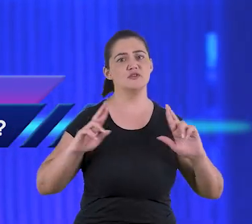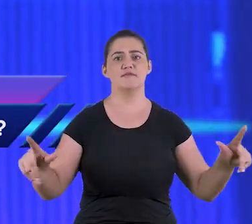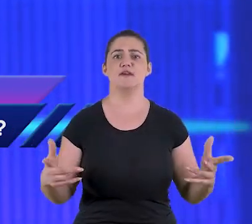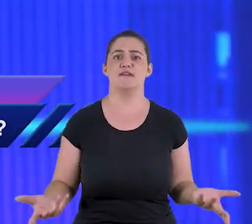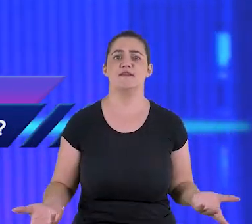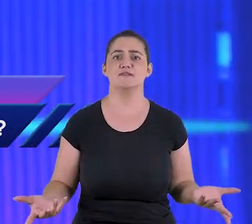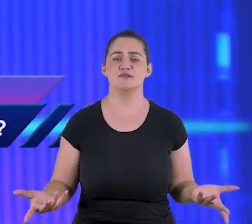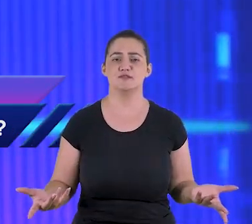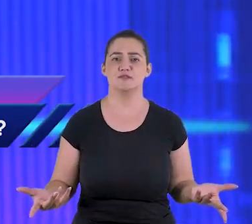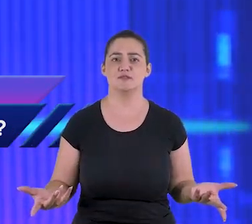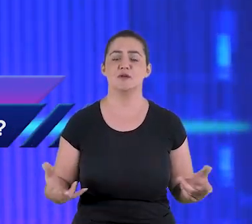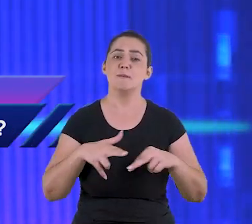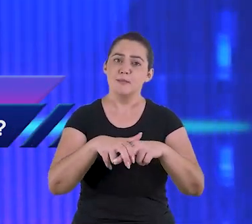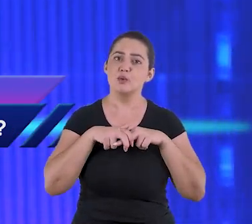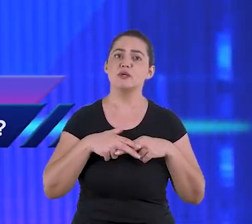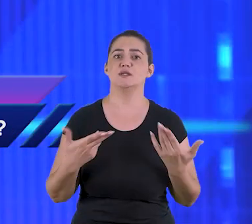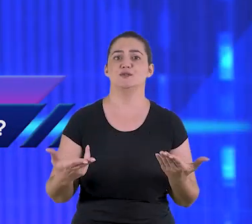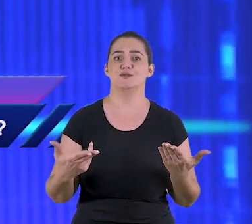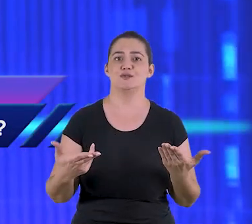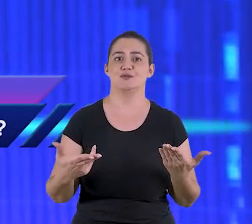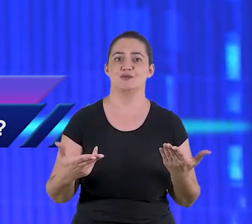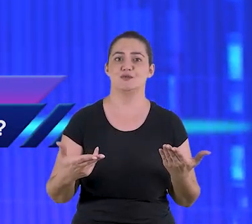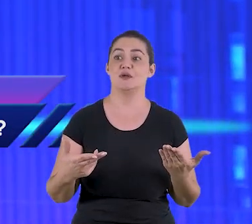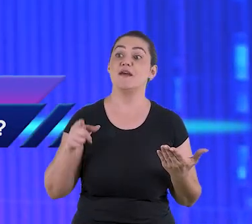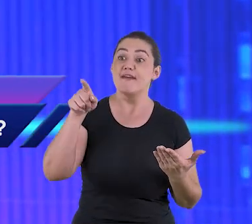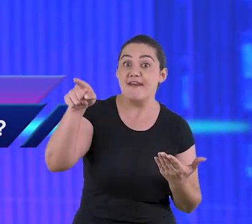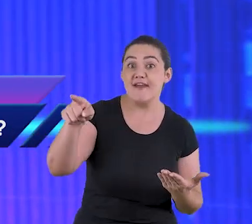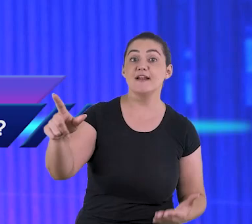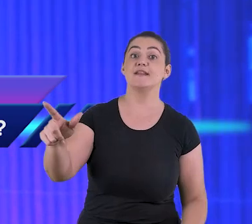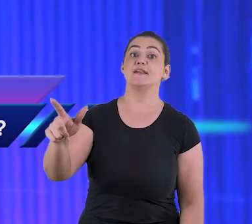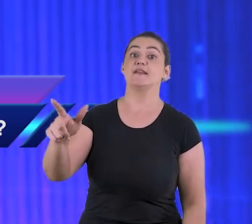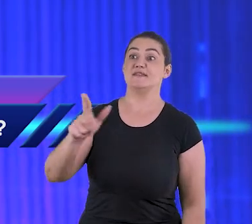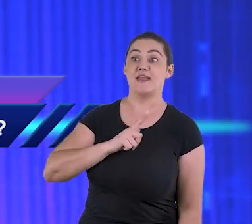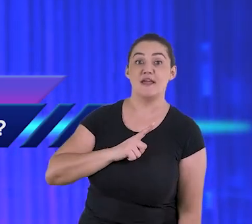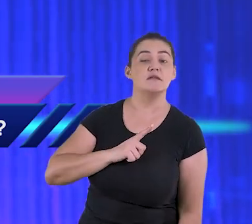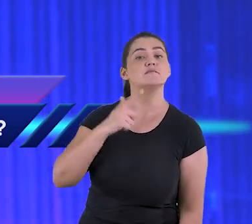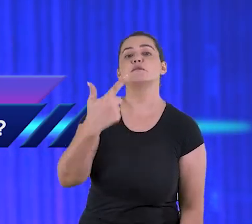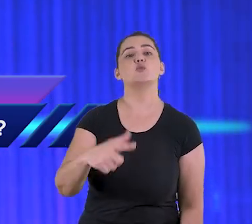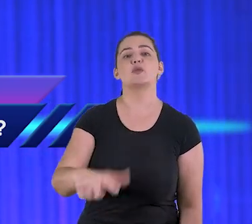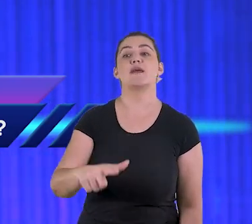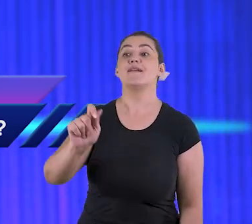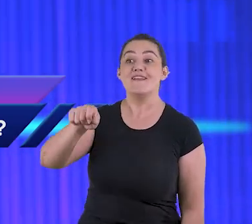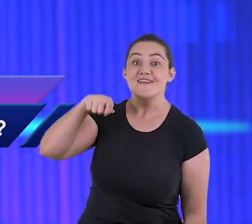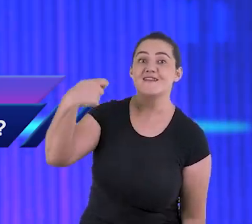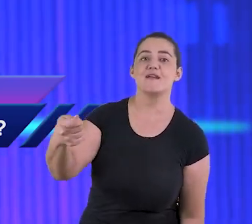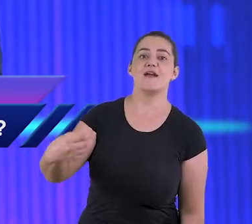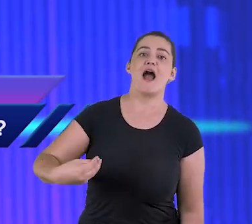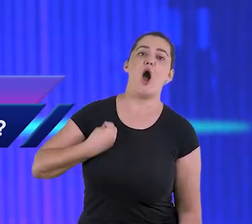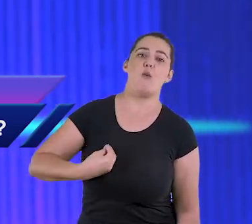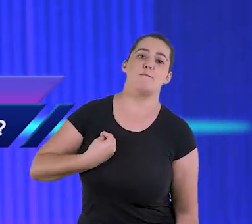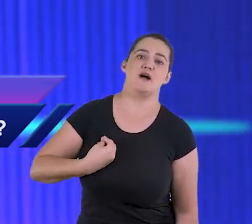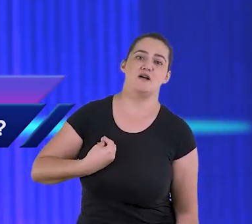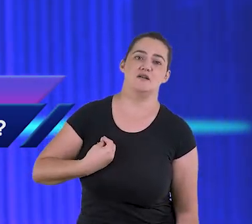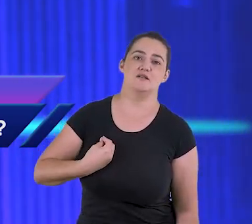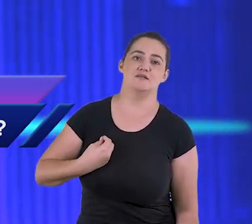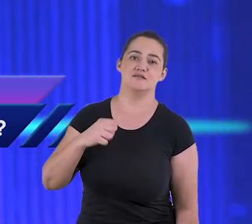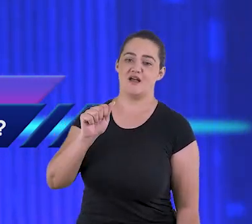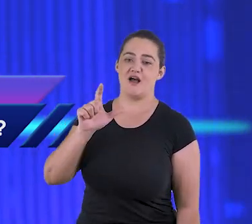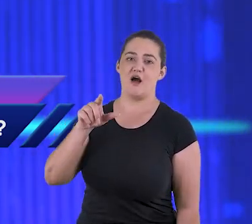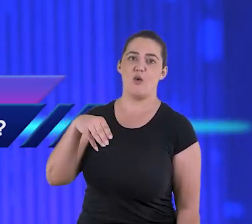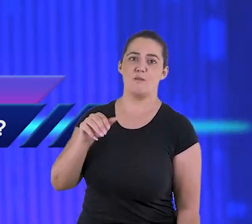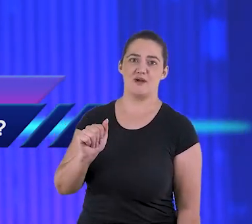ainda que em forma de ser humano, não é um ser vivente. O fôlego de vida